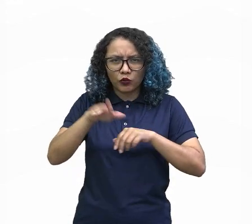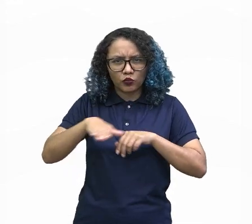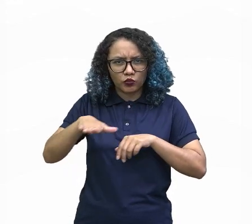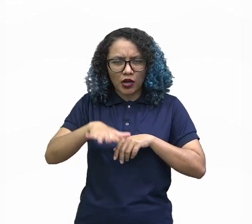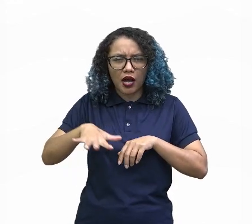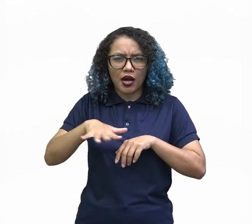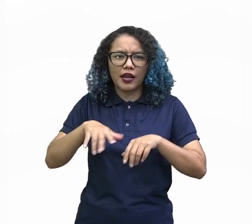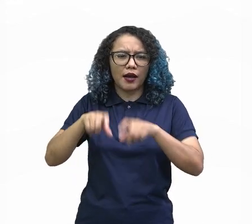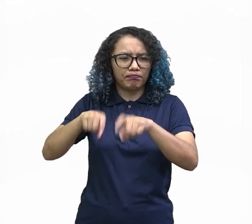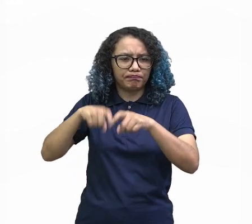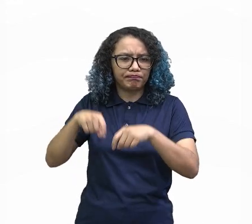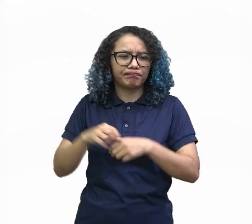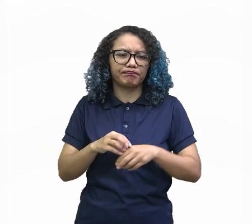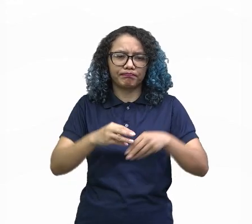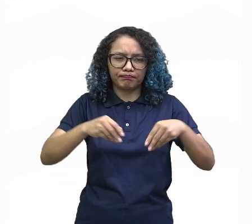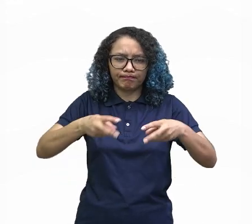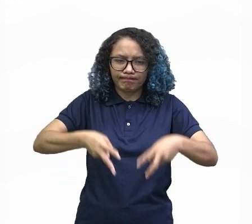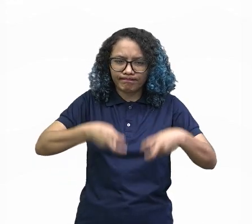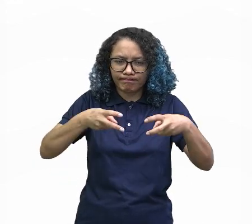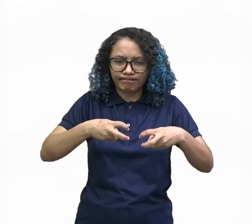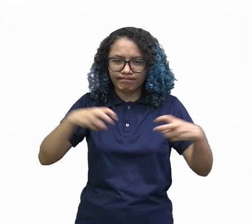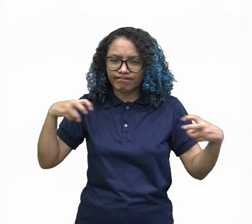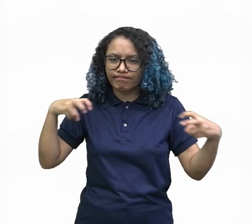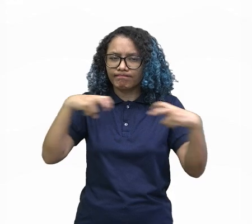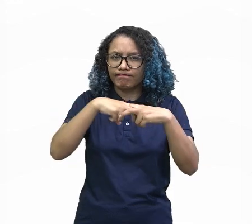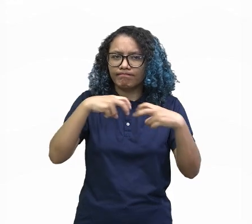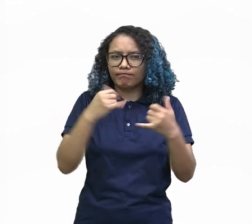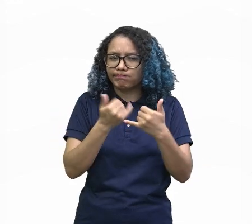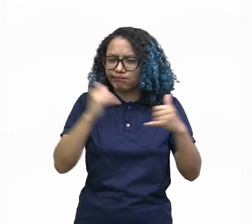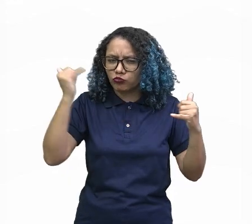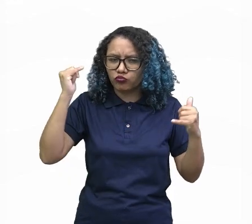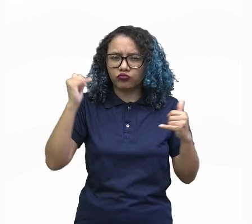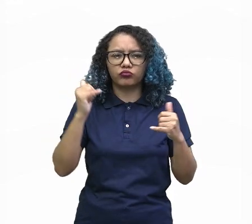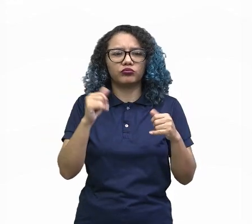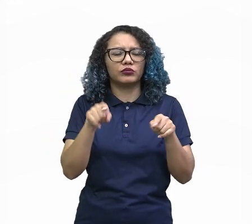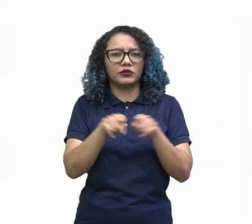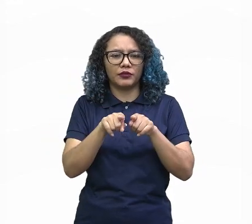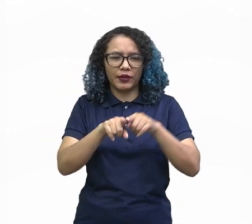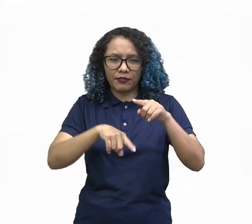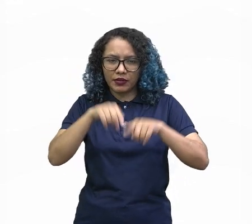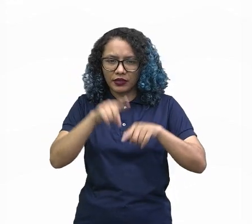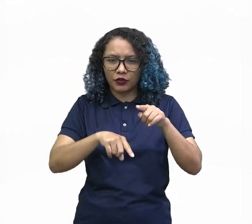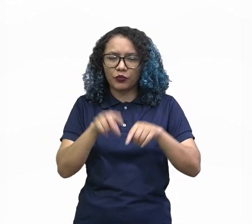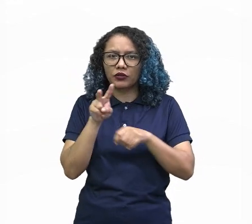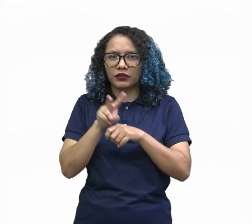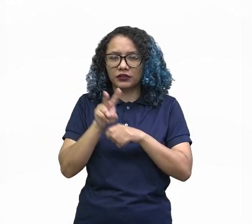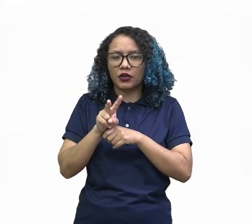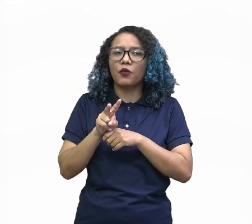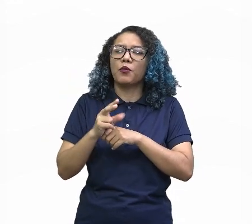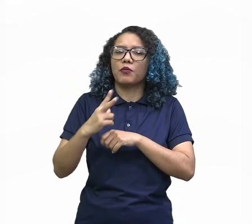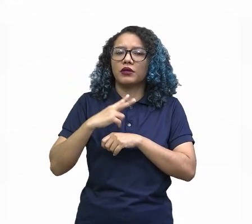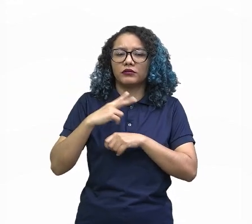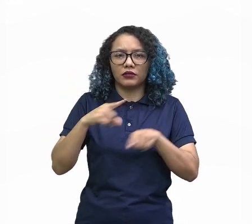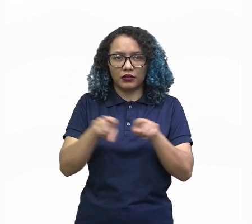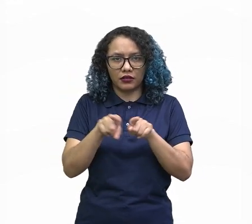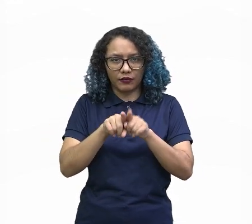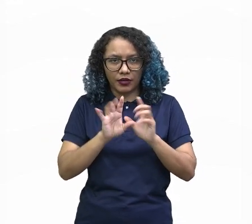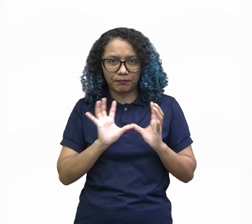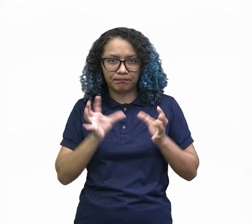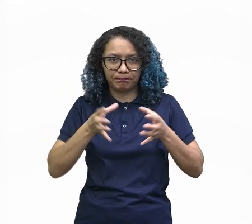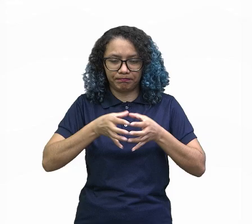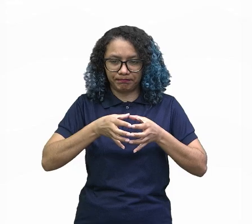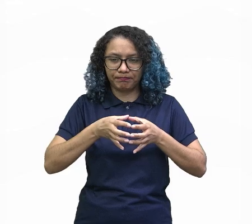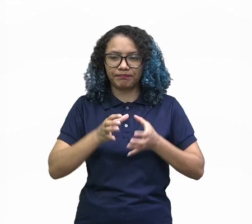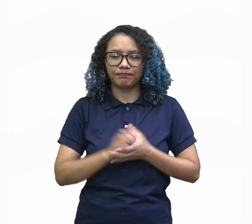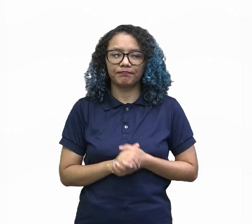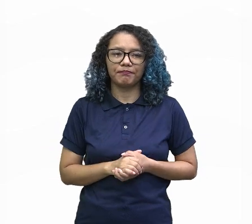agrícolas, mineração, colisão entre veículos, choque elétrico, equipamentos de proteção